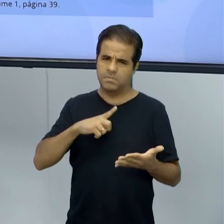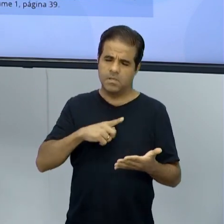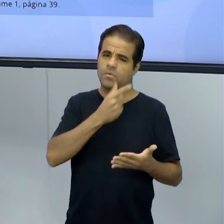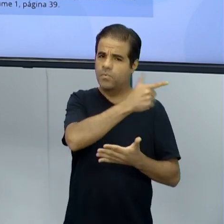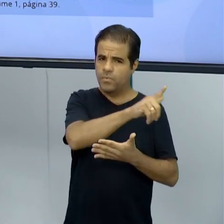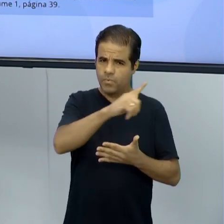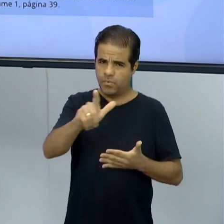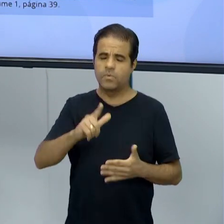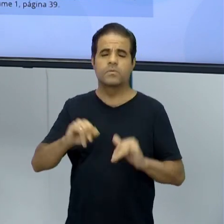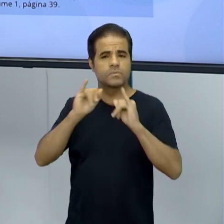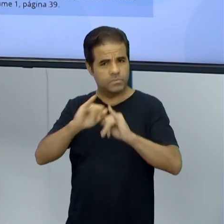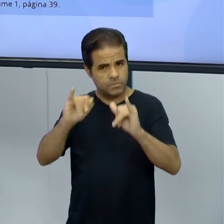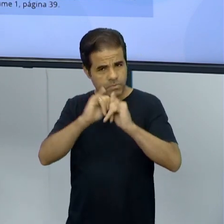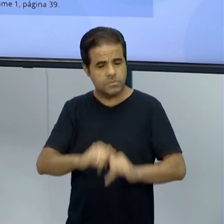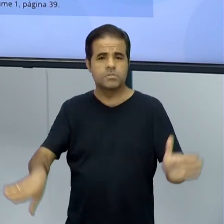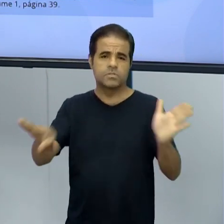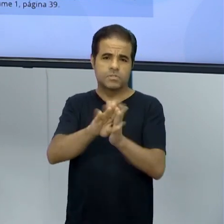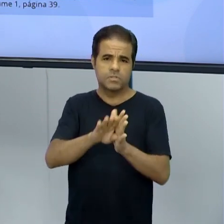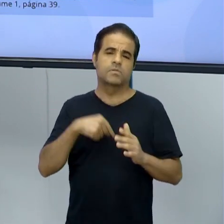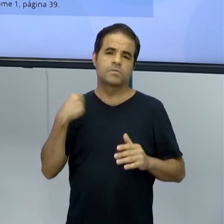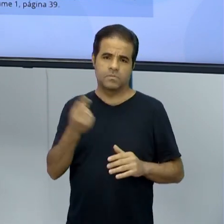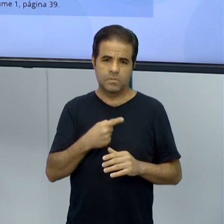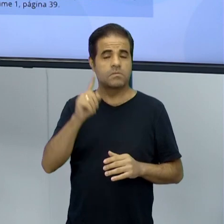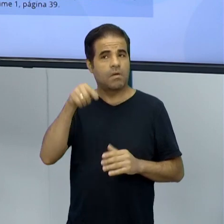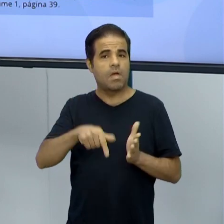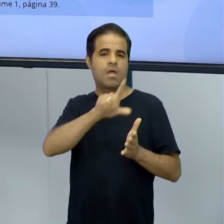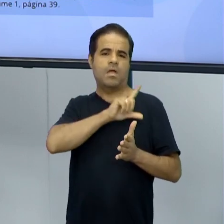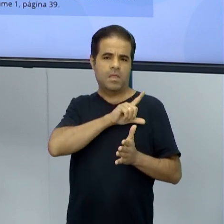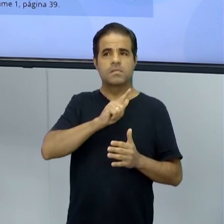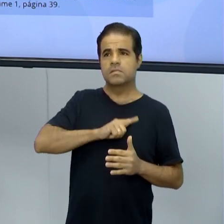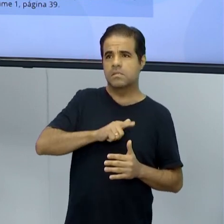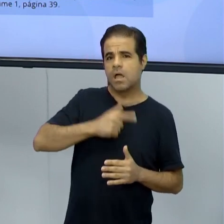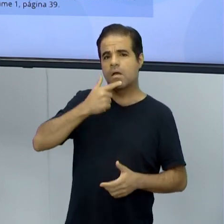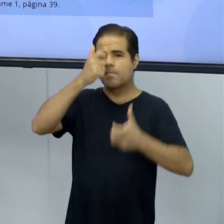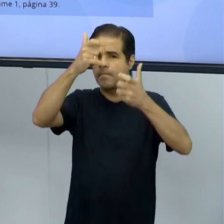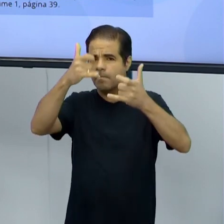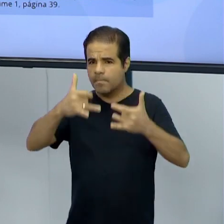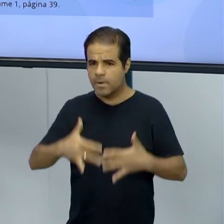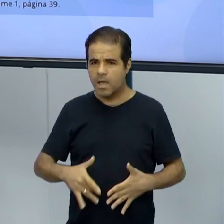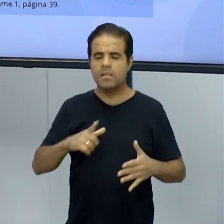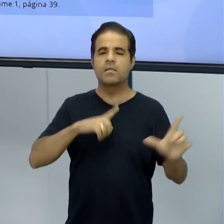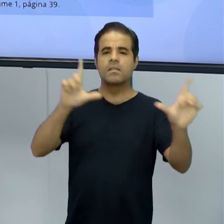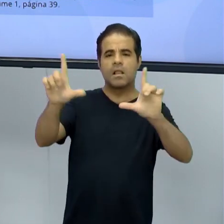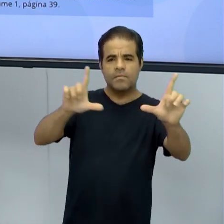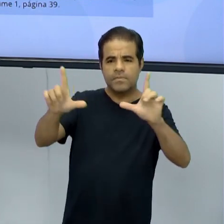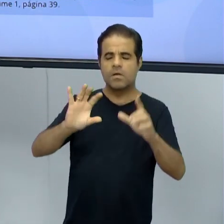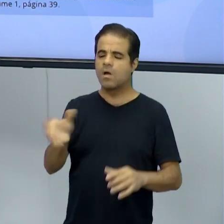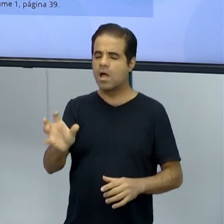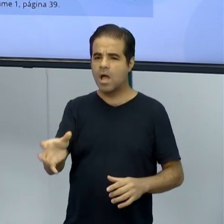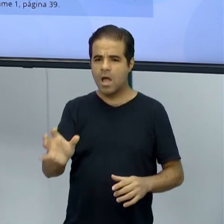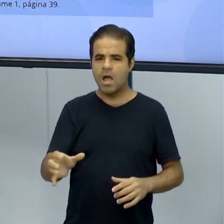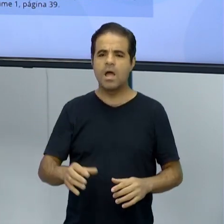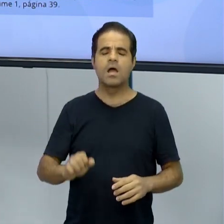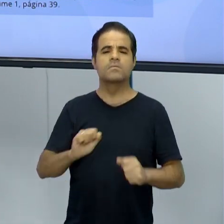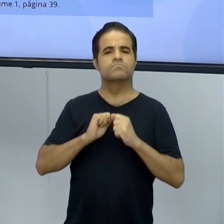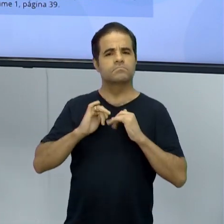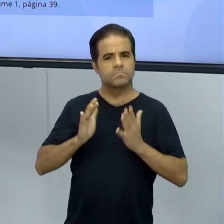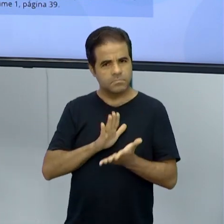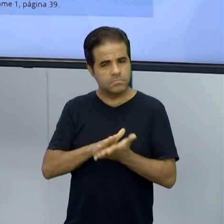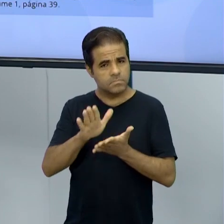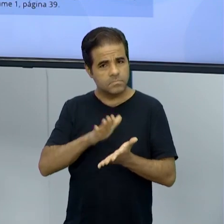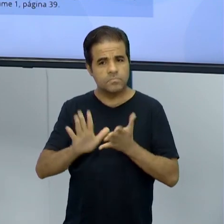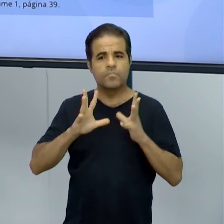outros meios das notícias chegarem até nós. Se antes nós falamos sobre isso, né? Tínhamos televisão, rádio, mídia impressa, tal.